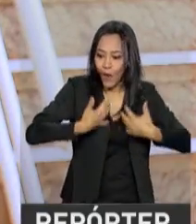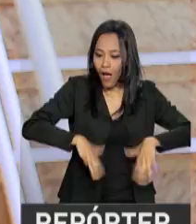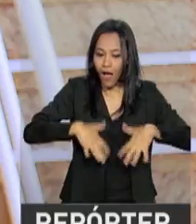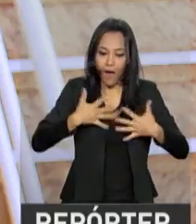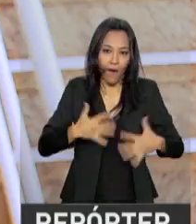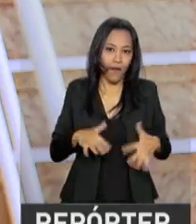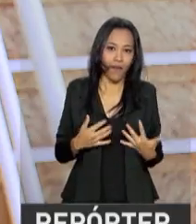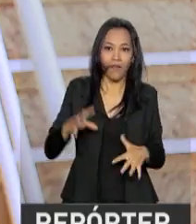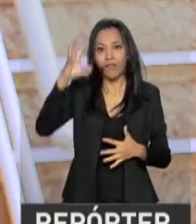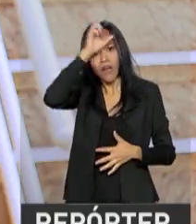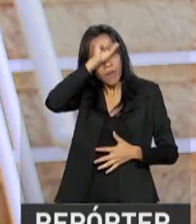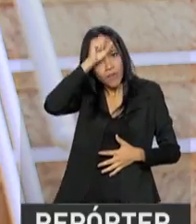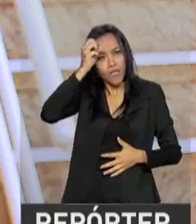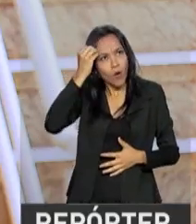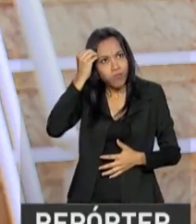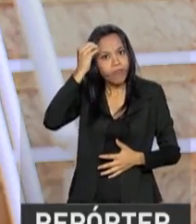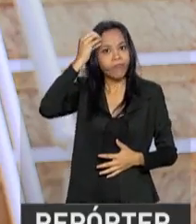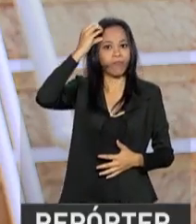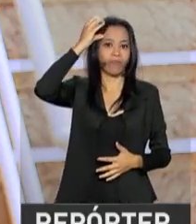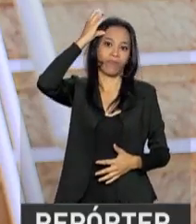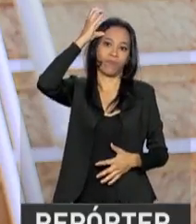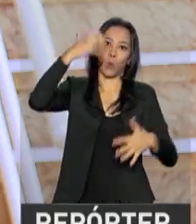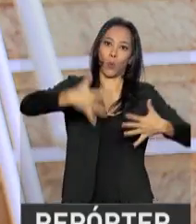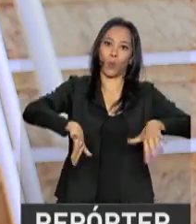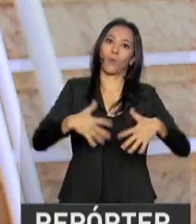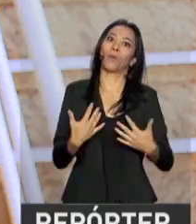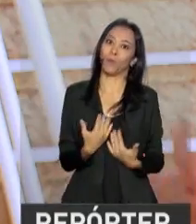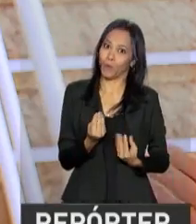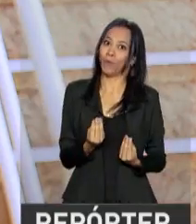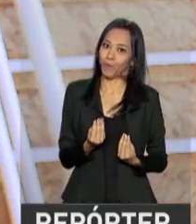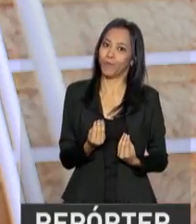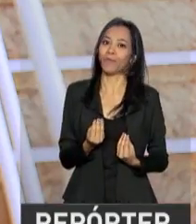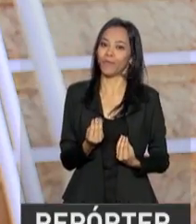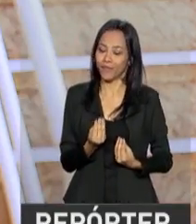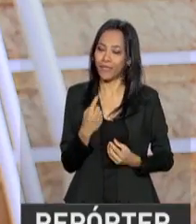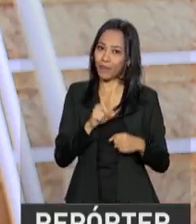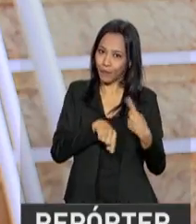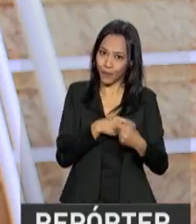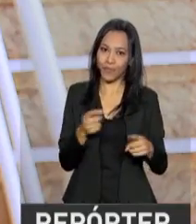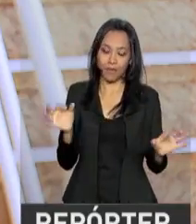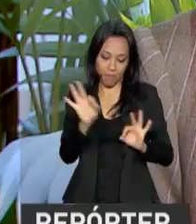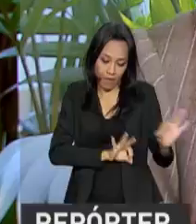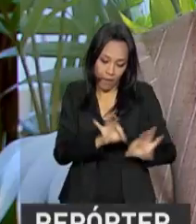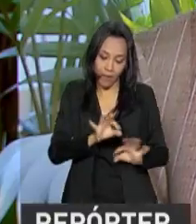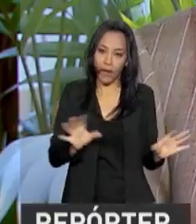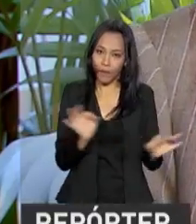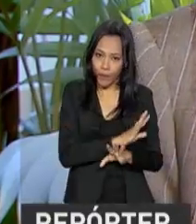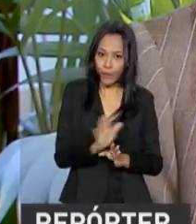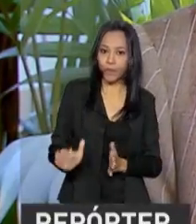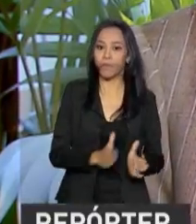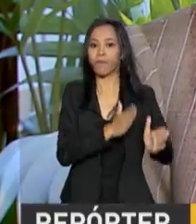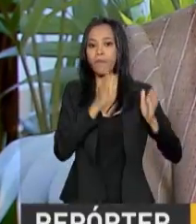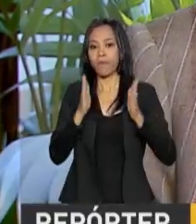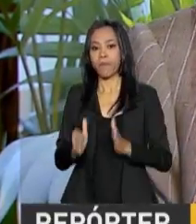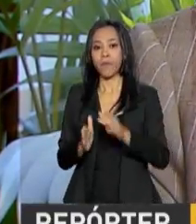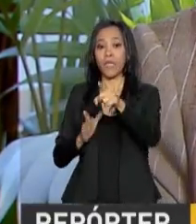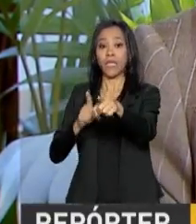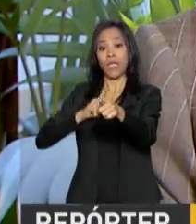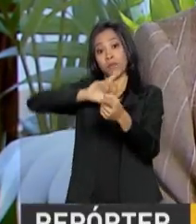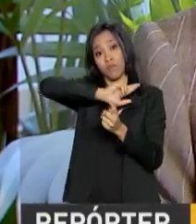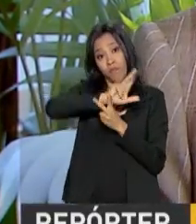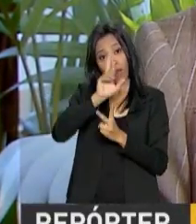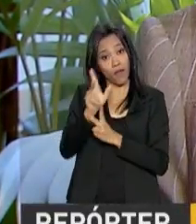e evoluindo intelectualmente. É um agregado intelectual muito grande que você leva depois dessa preparação. Nós temos linguagem diplomática,